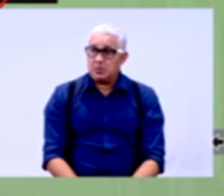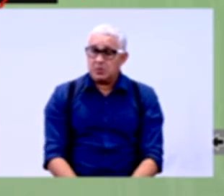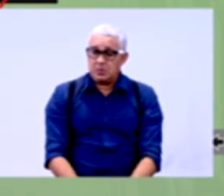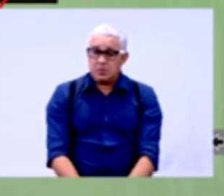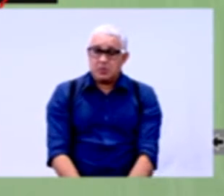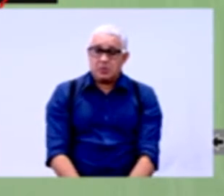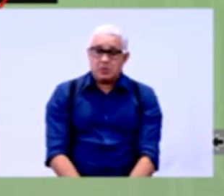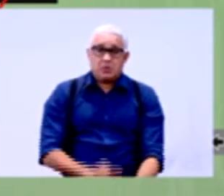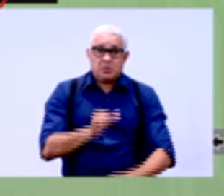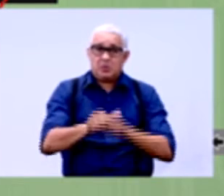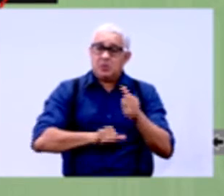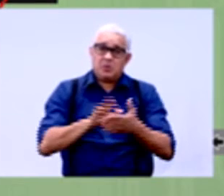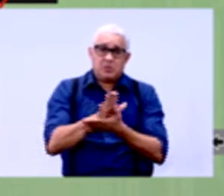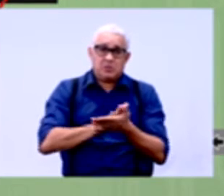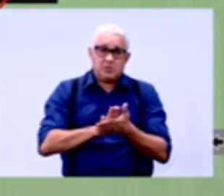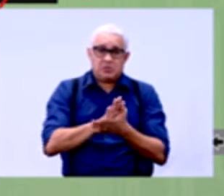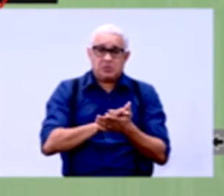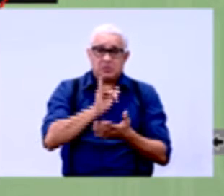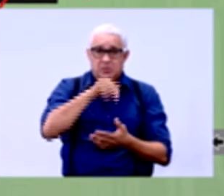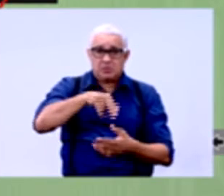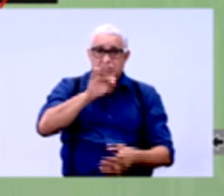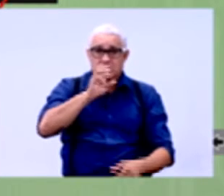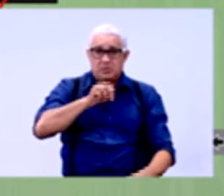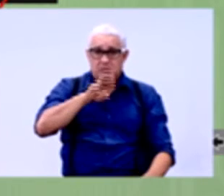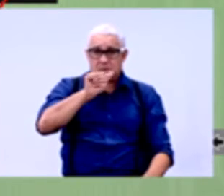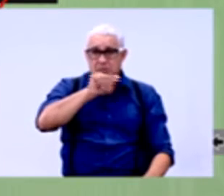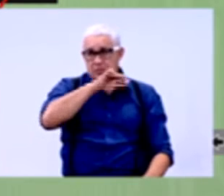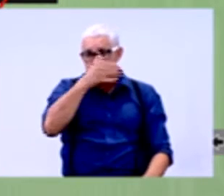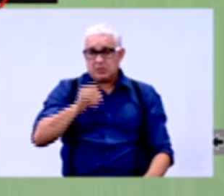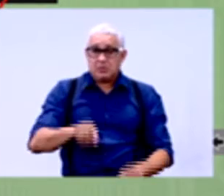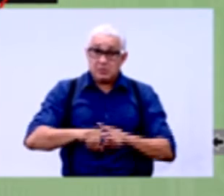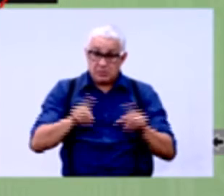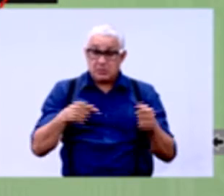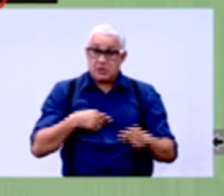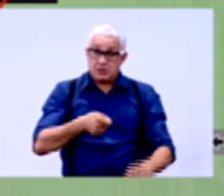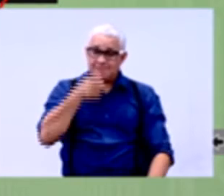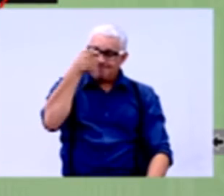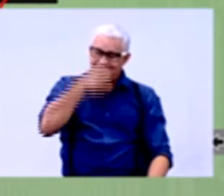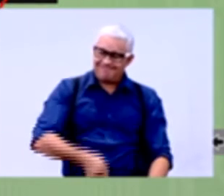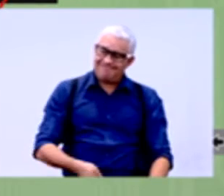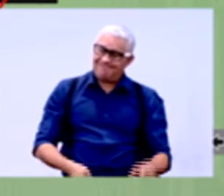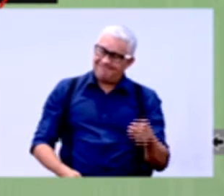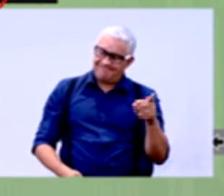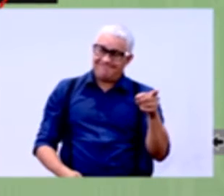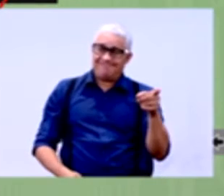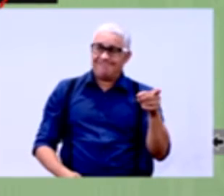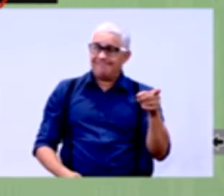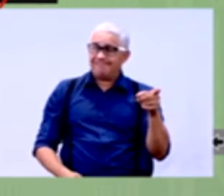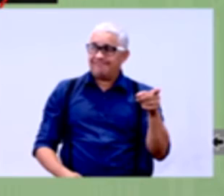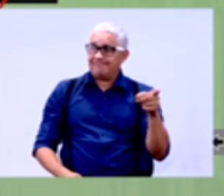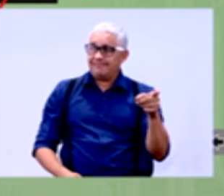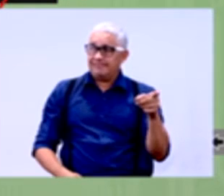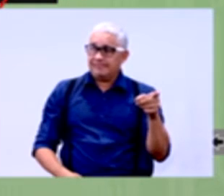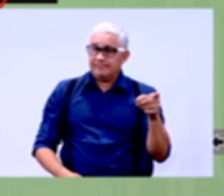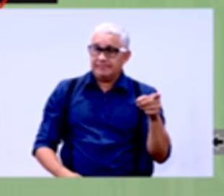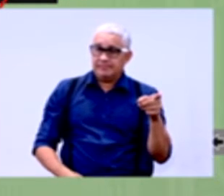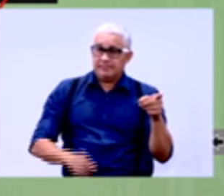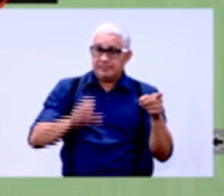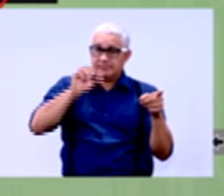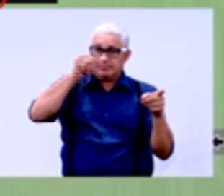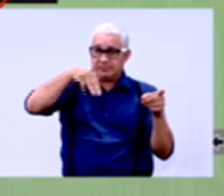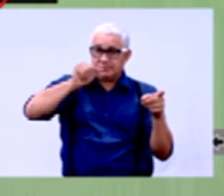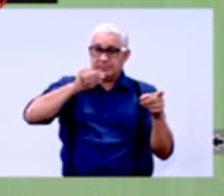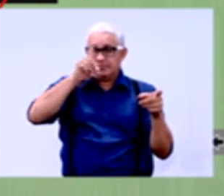não alteram o estado da informação, mas vai exigir que a nossa camada de